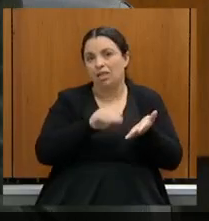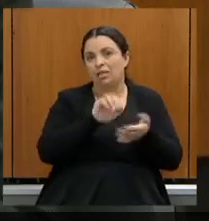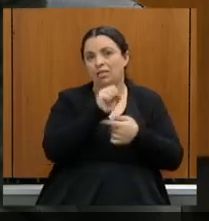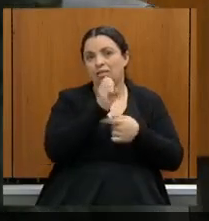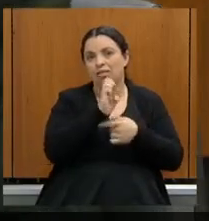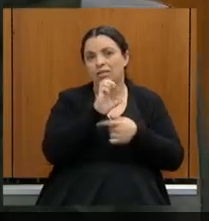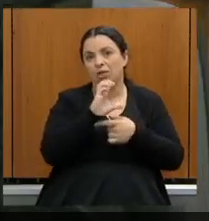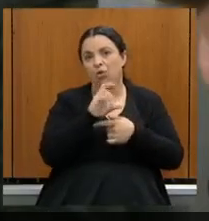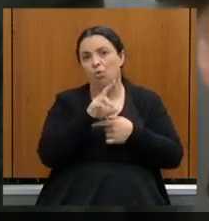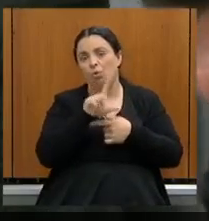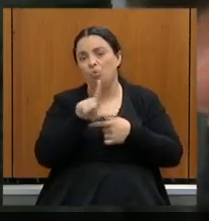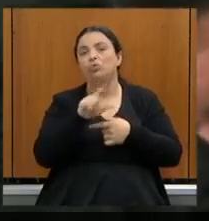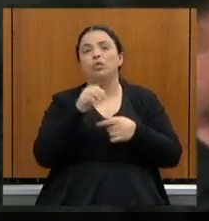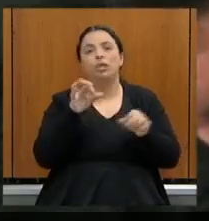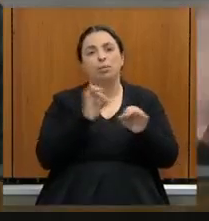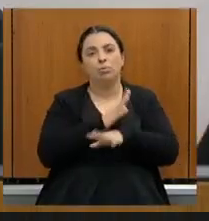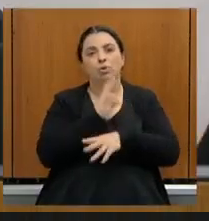momento.